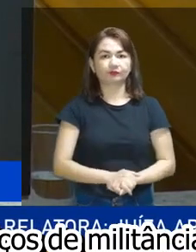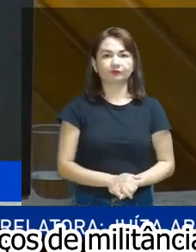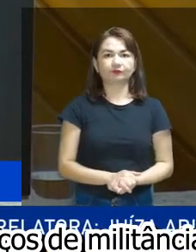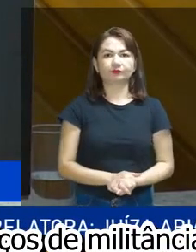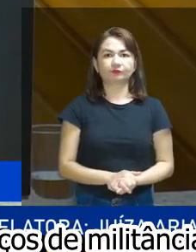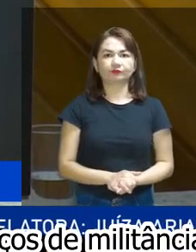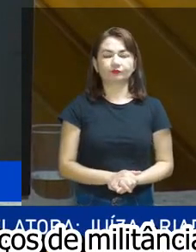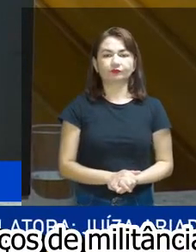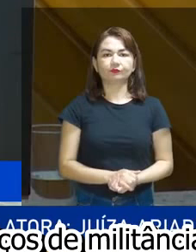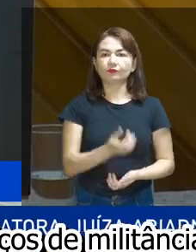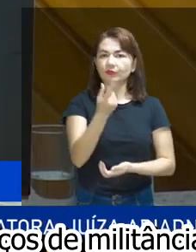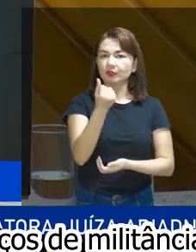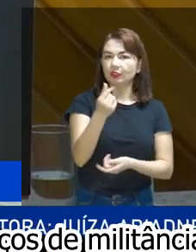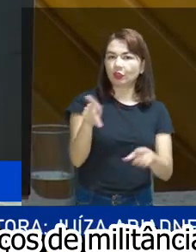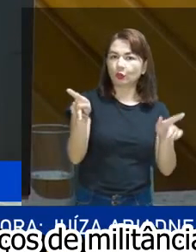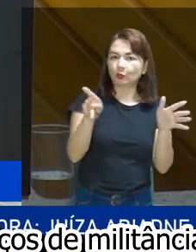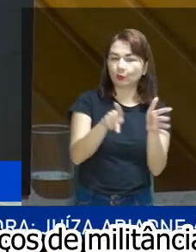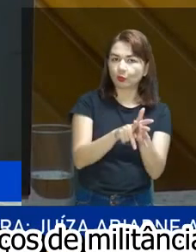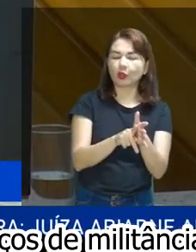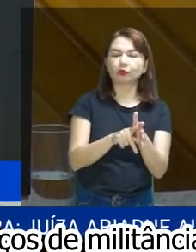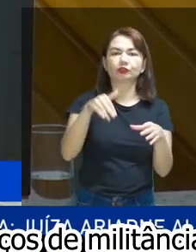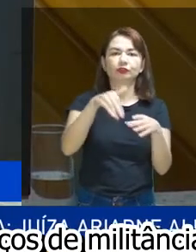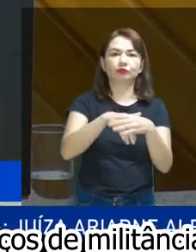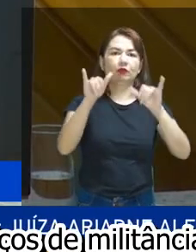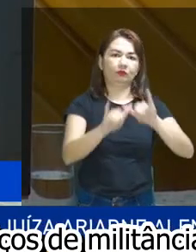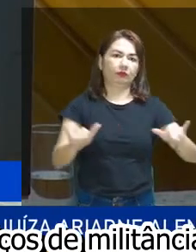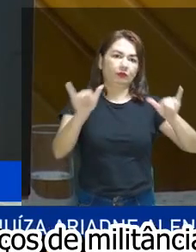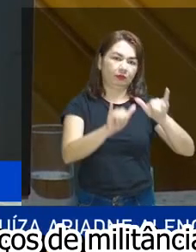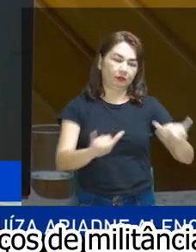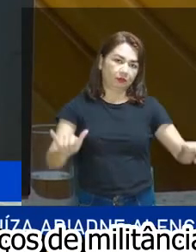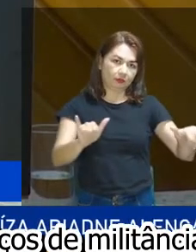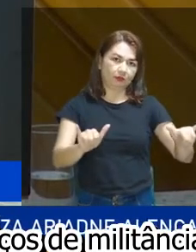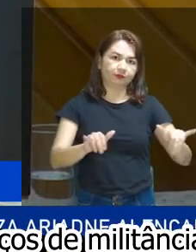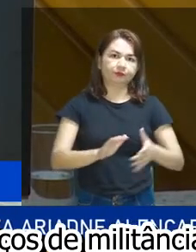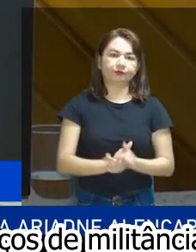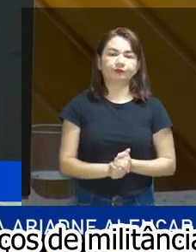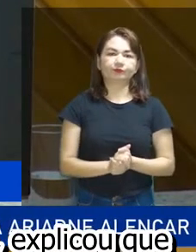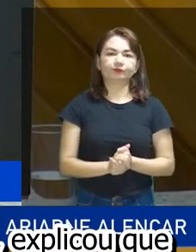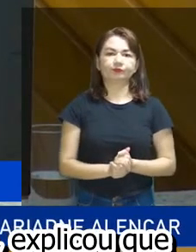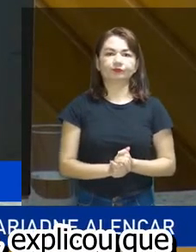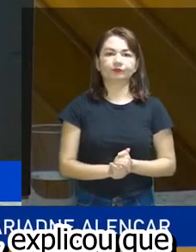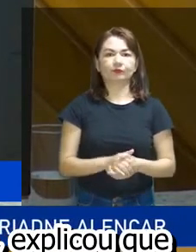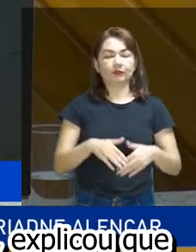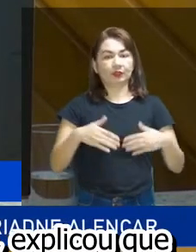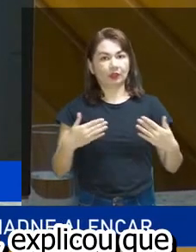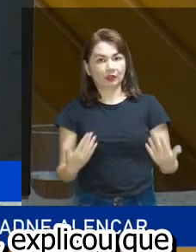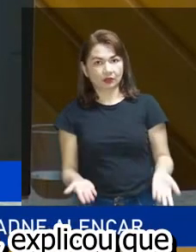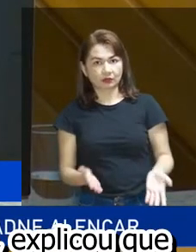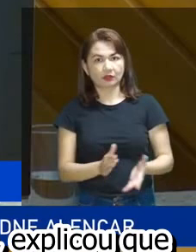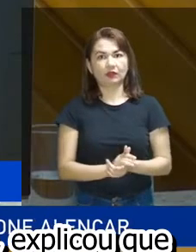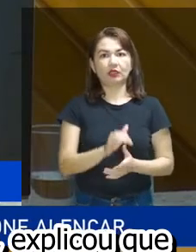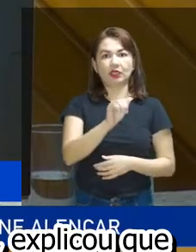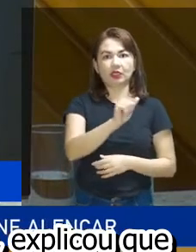de despesas com serviços de militância, posto que, na manifestação da ID